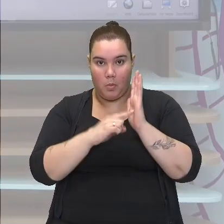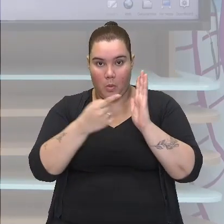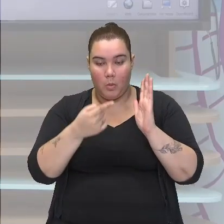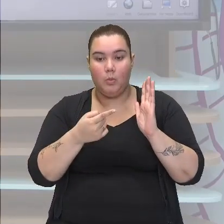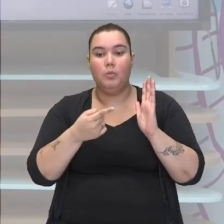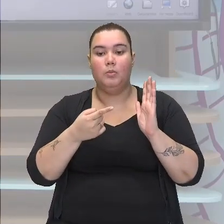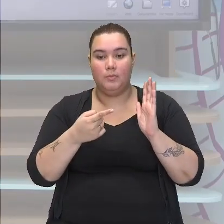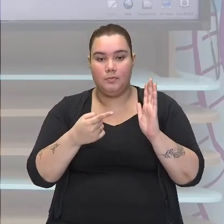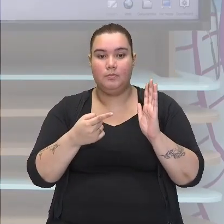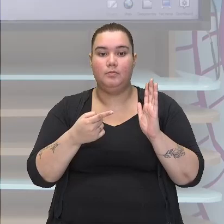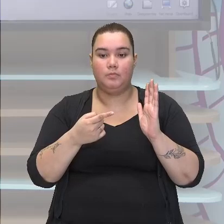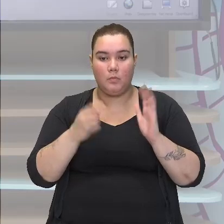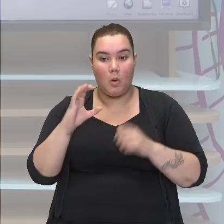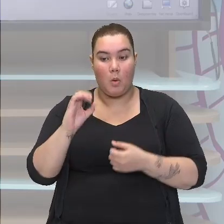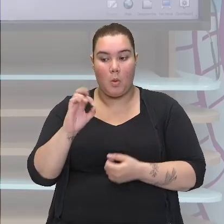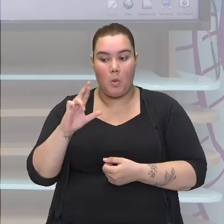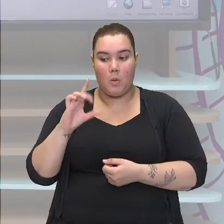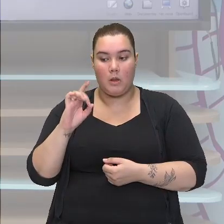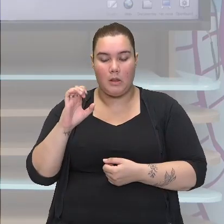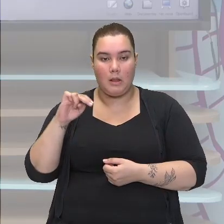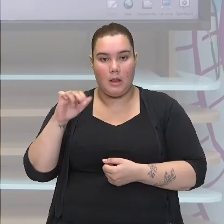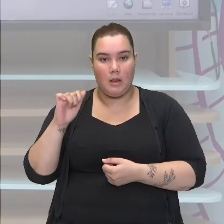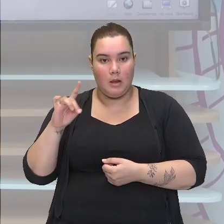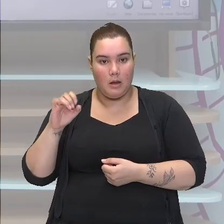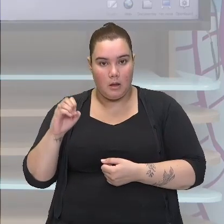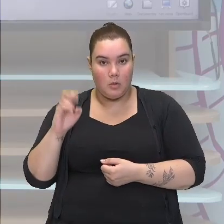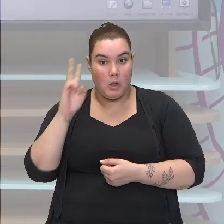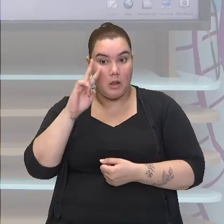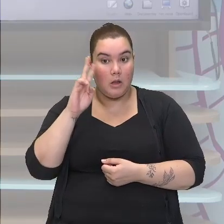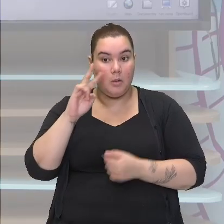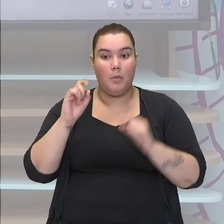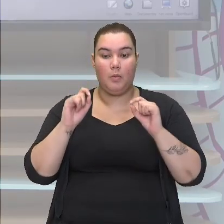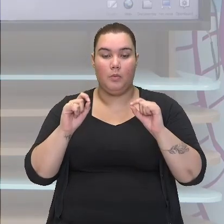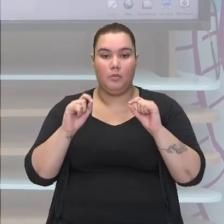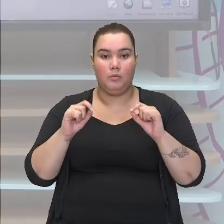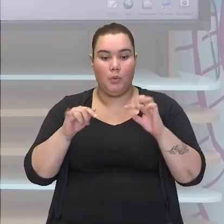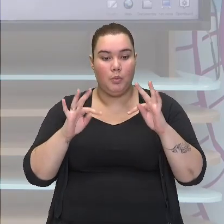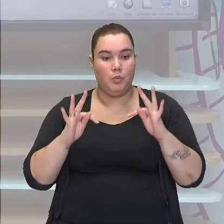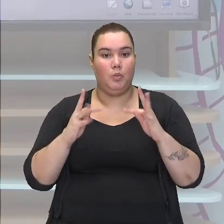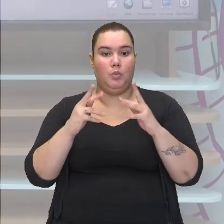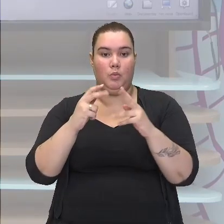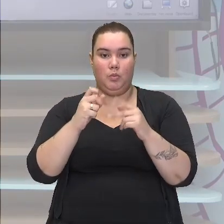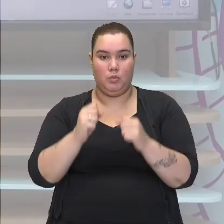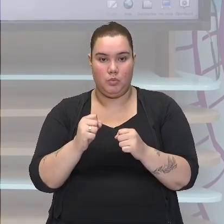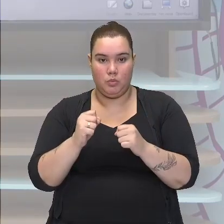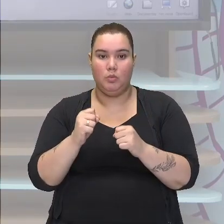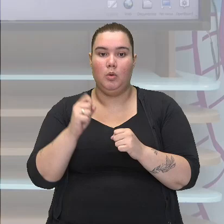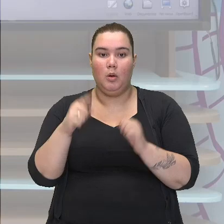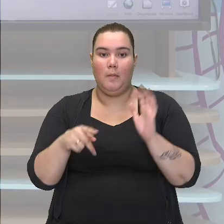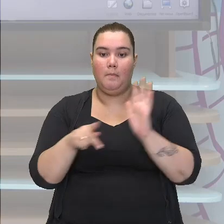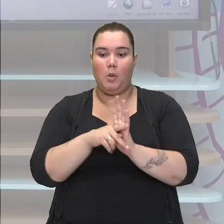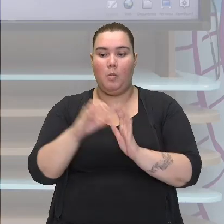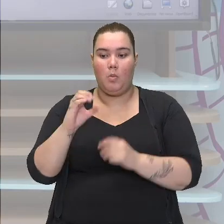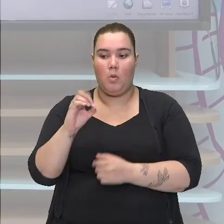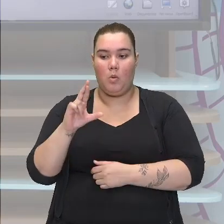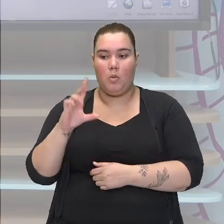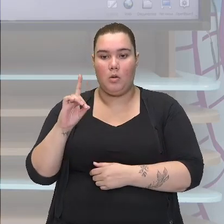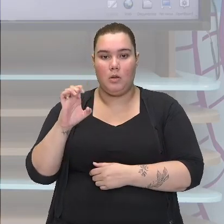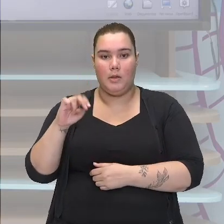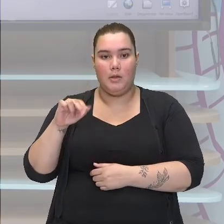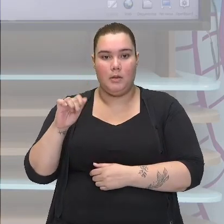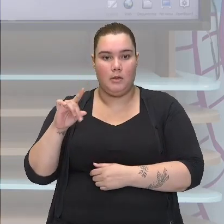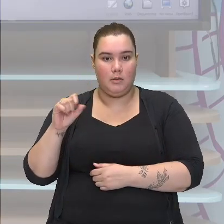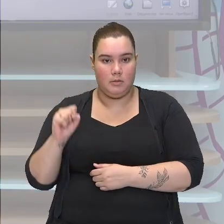né, ordenado, lembrando que todos esses pares são pontos ordenados.